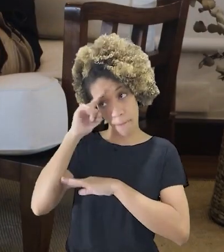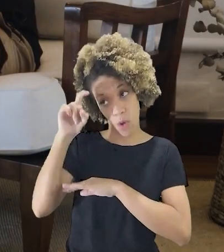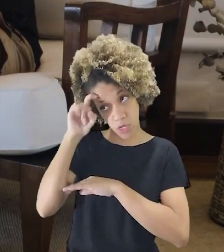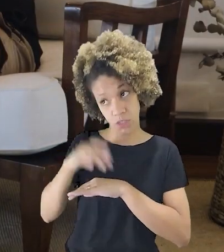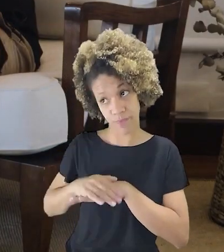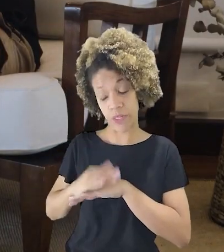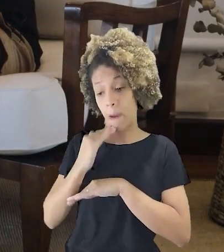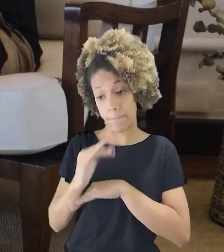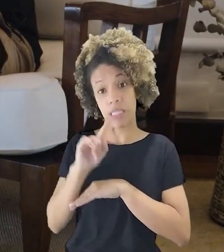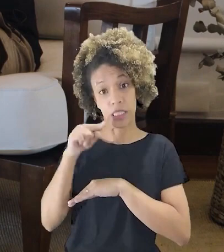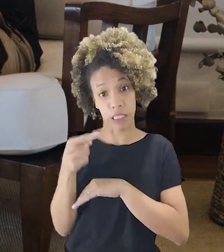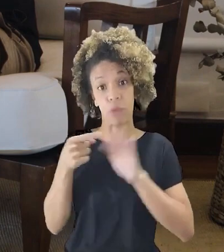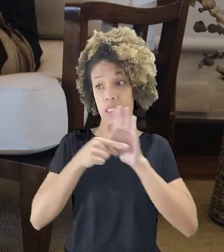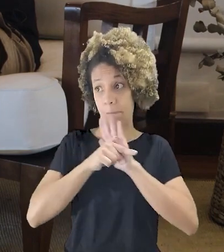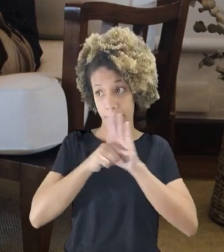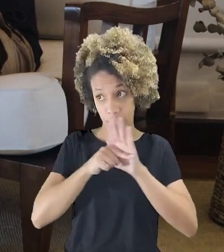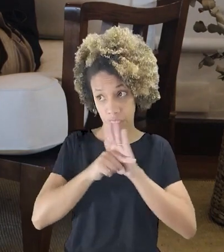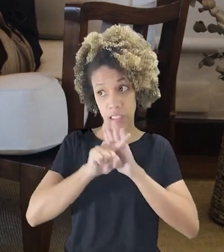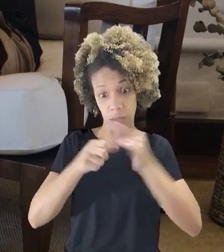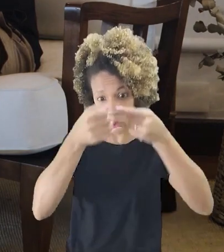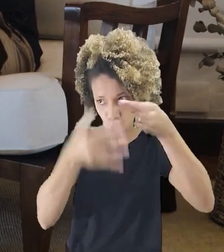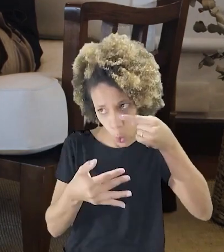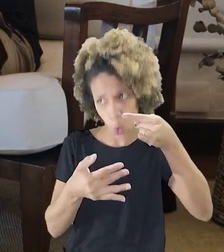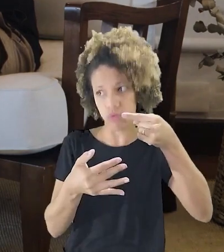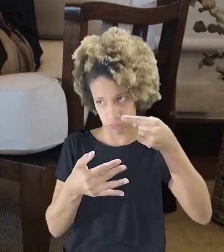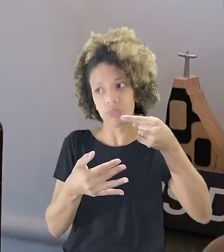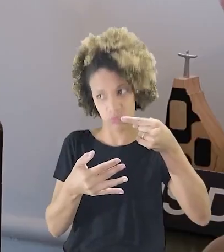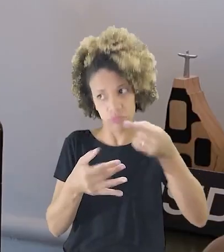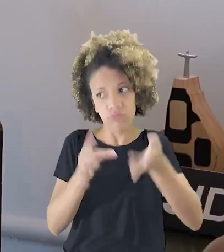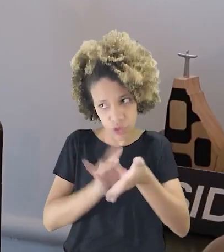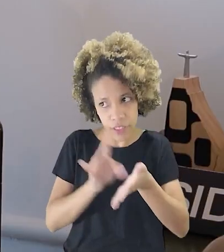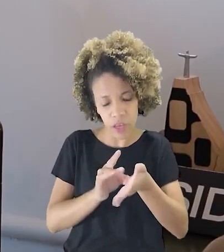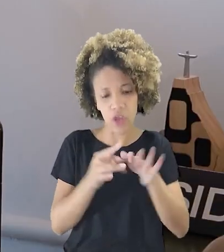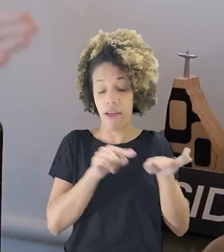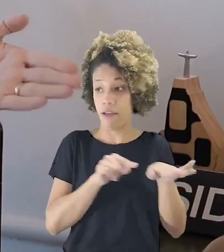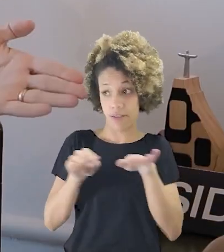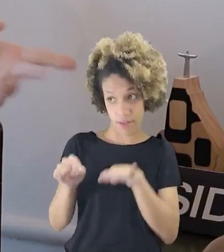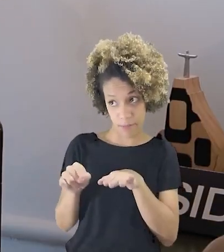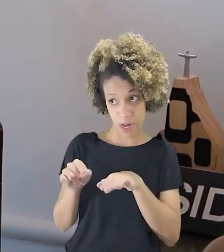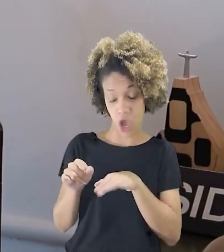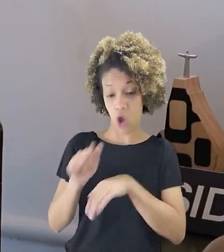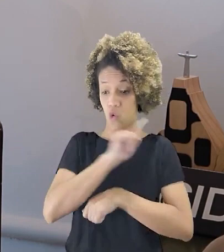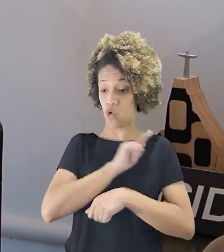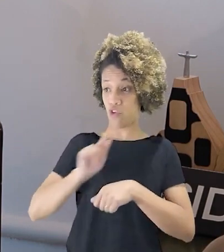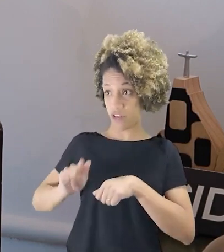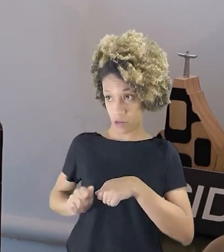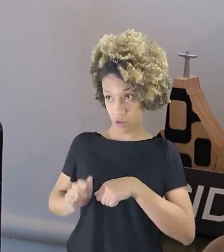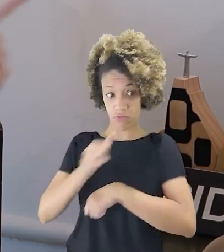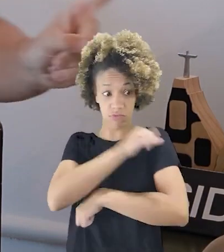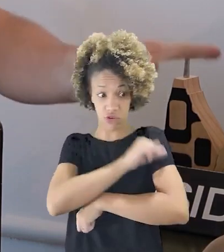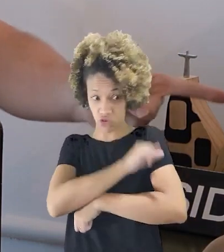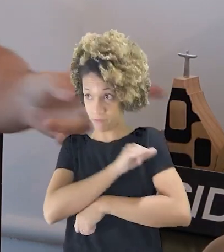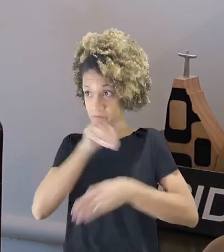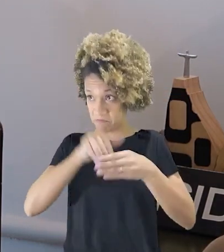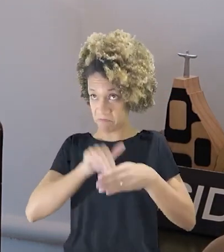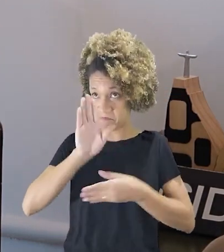e peço que depois as pessoas consultem depois no Google. Essa semana, o governador do Rio de Janeiro, eleito pelo voto direto, ganhou